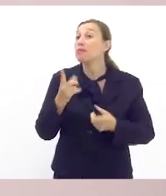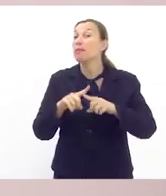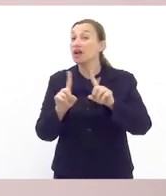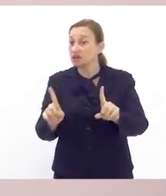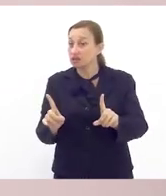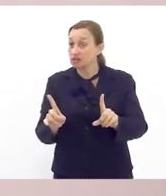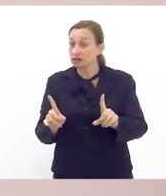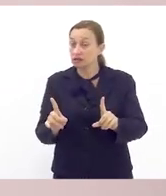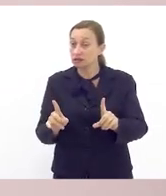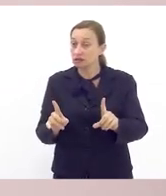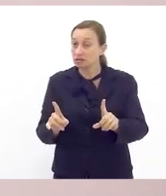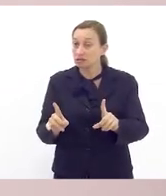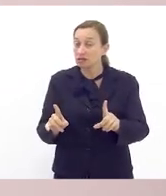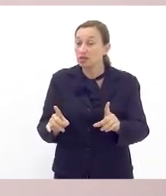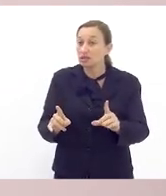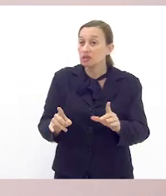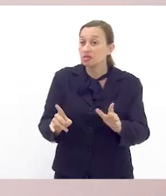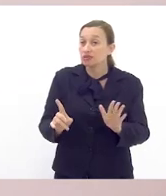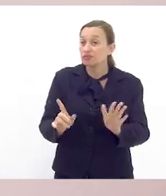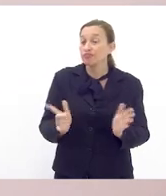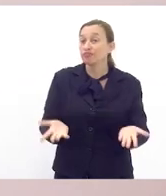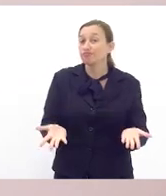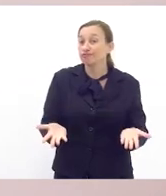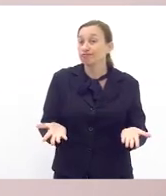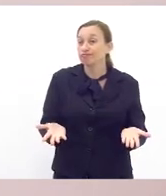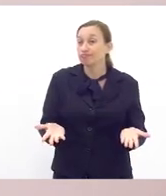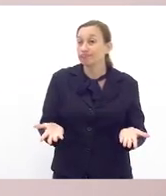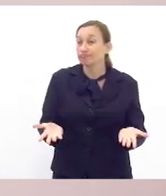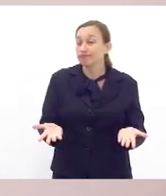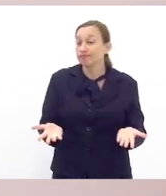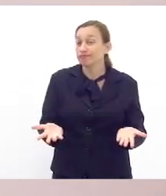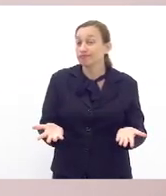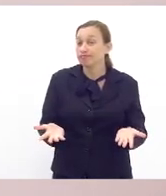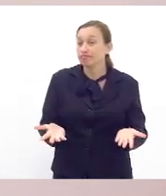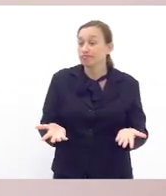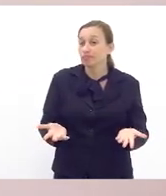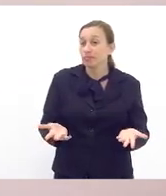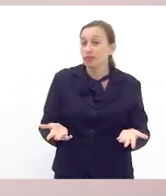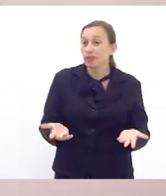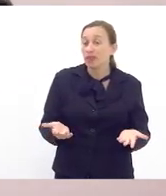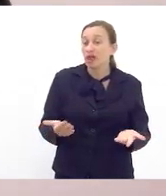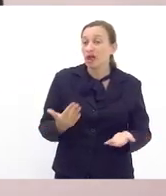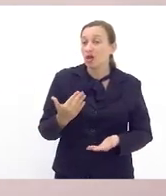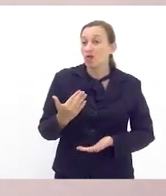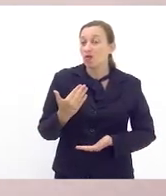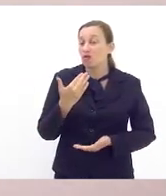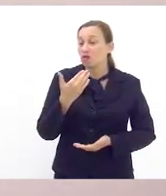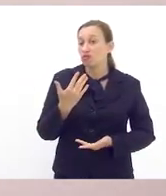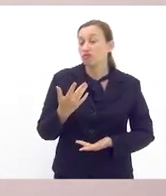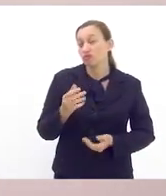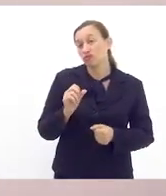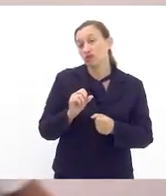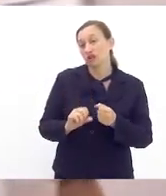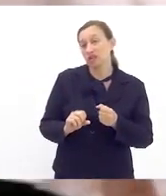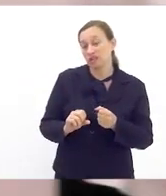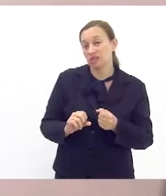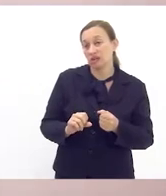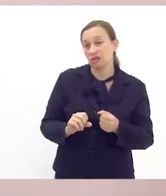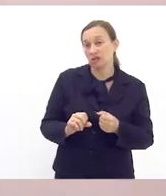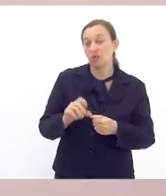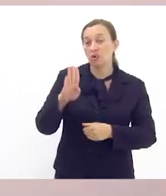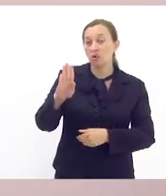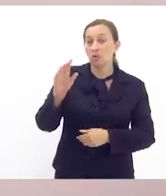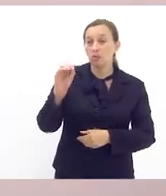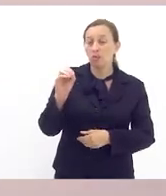isso Acabou praticamente eu fazendo um boletim de ocorrência na 82 DP que a nossa